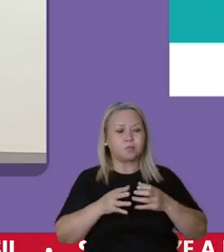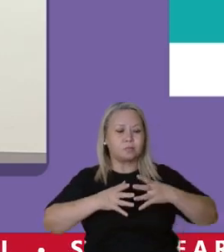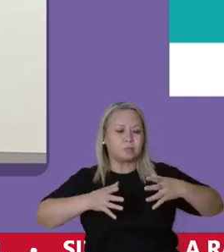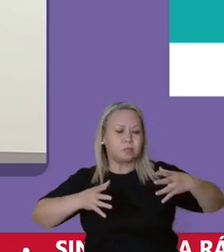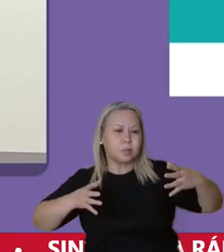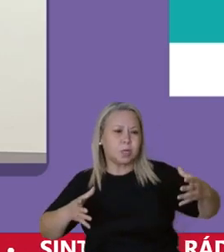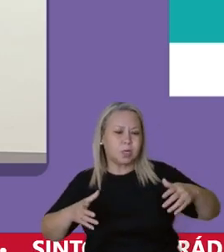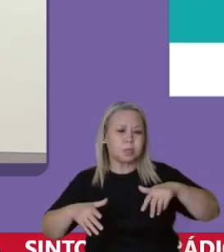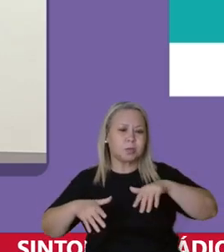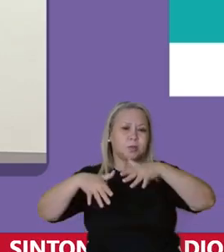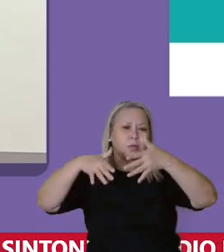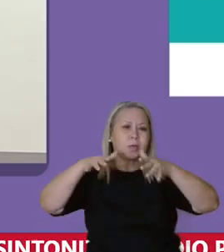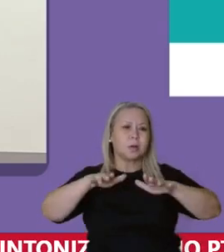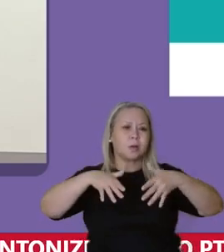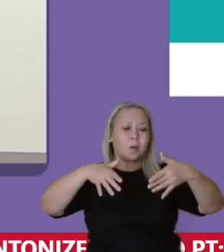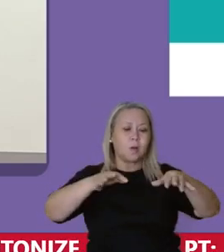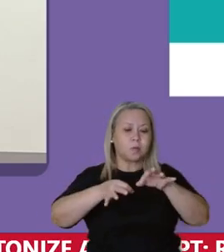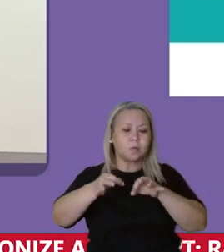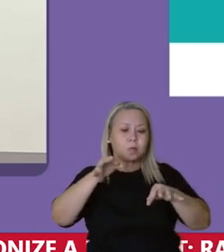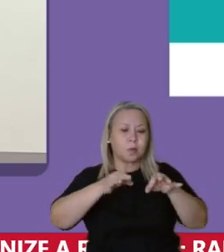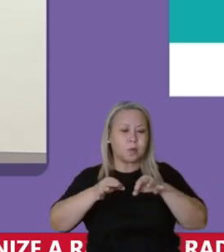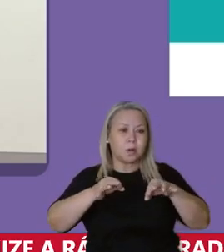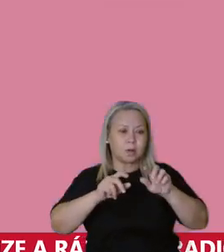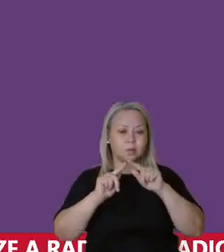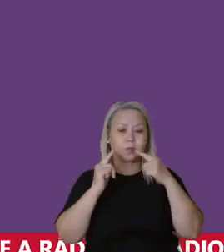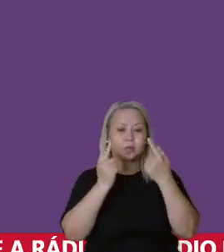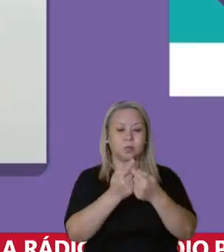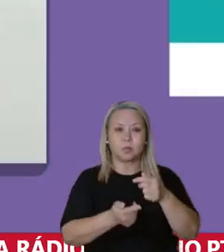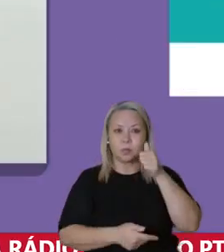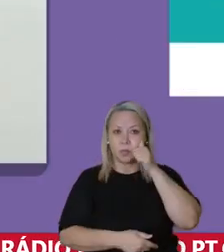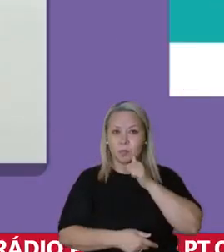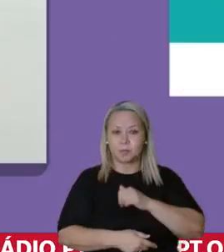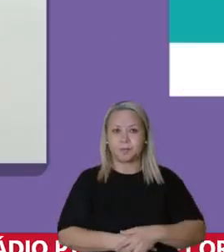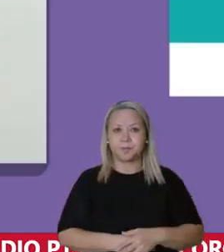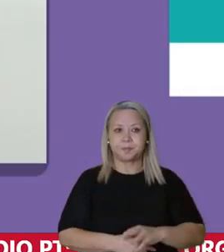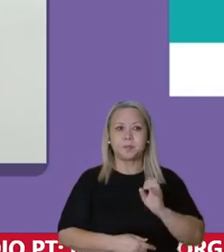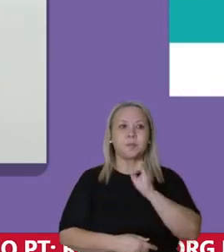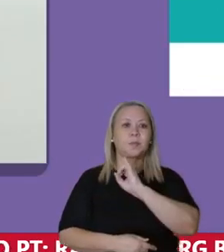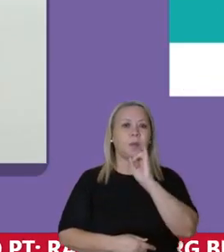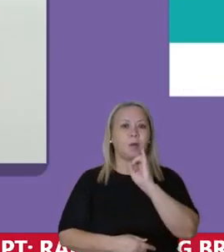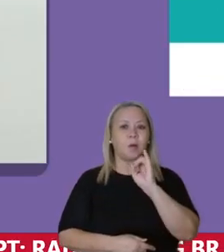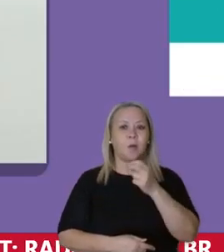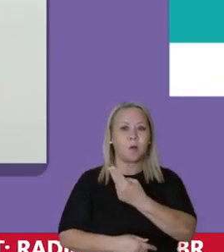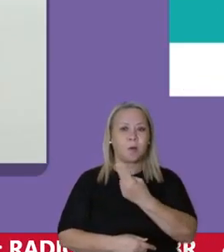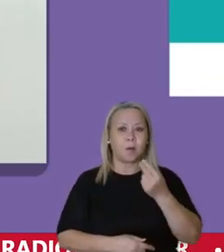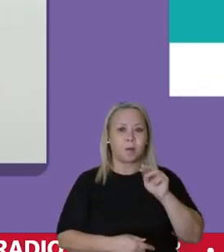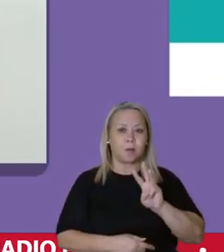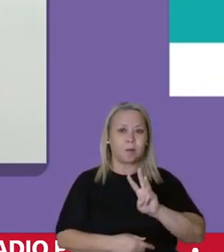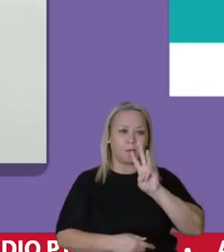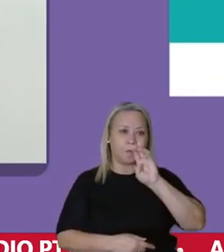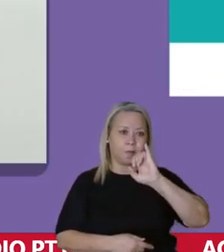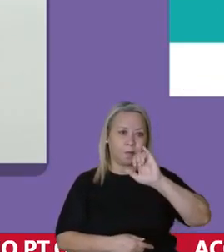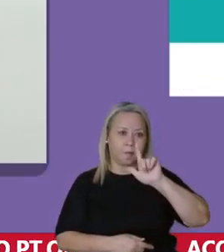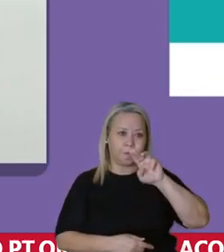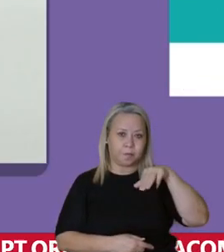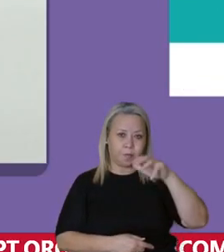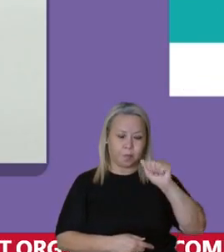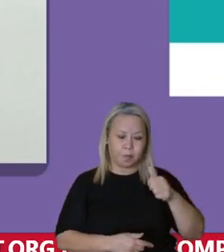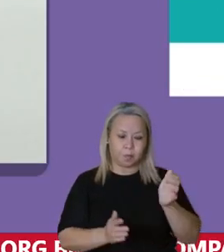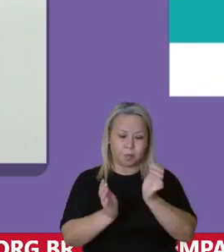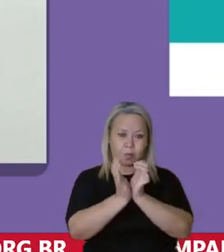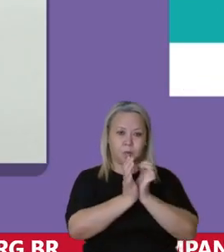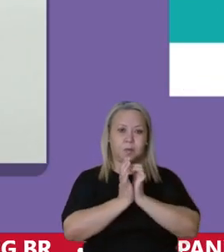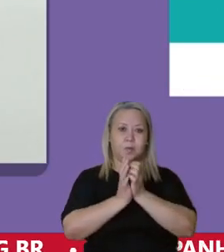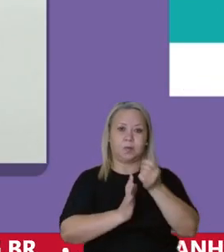grande onda de mobilização das mulheres. Olá, companheira, sou Ilma dos Reis, estou no Coletivo Nacional